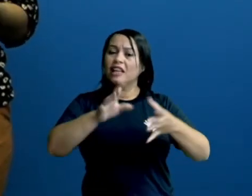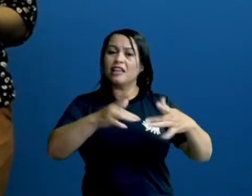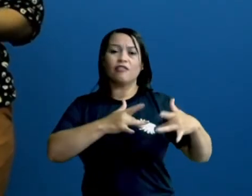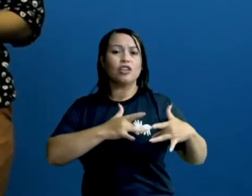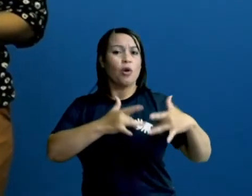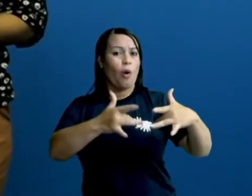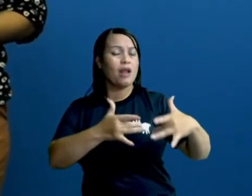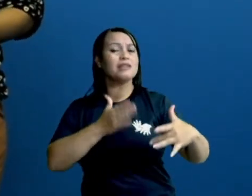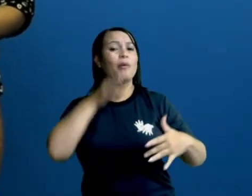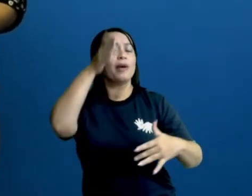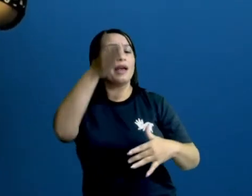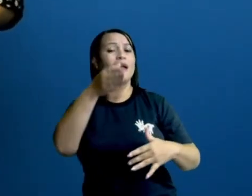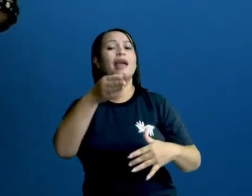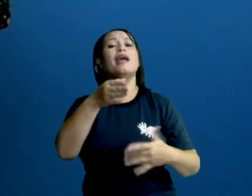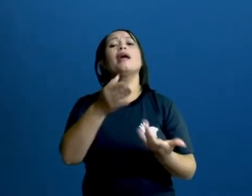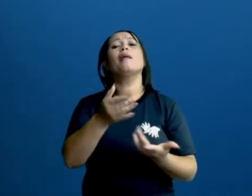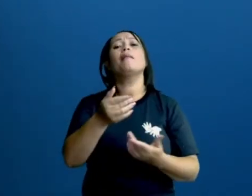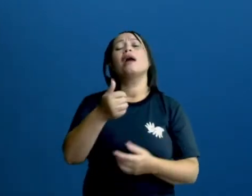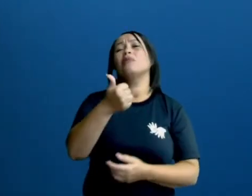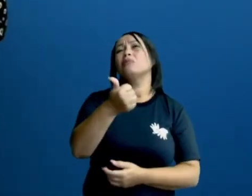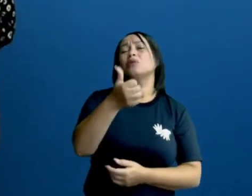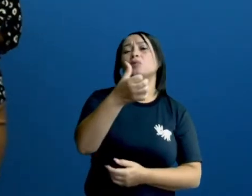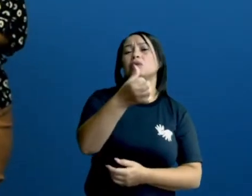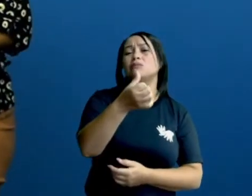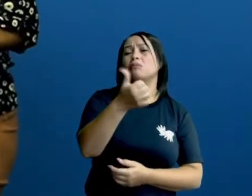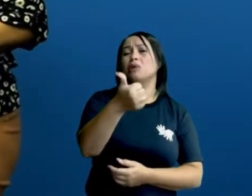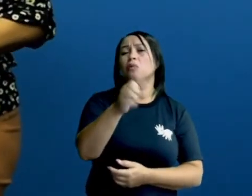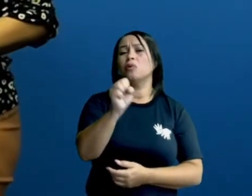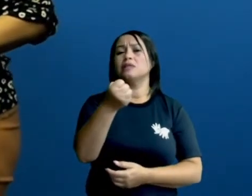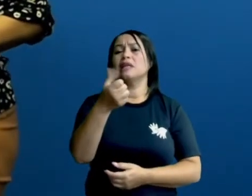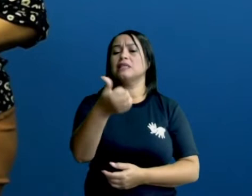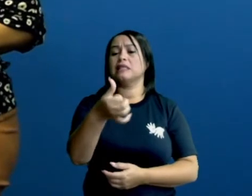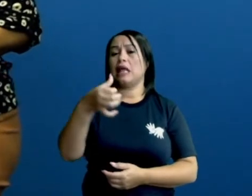seria a Guerra do Paraguai, lá em 1869.